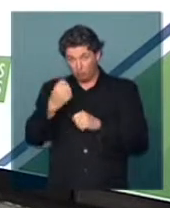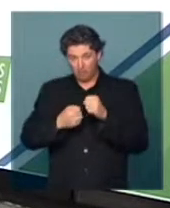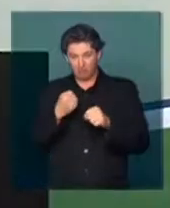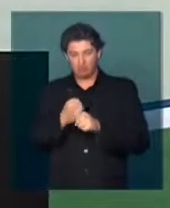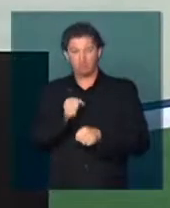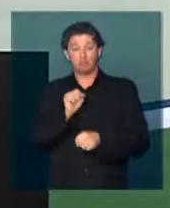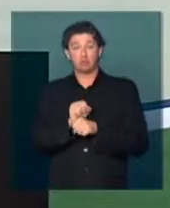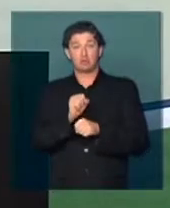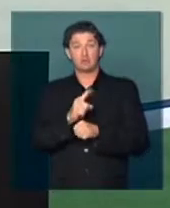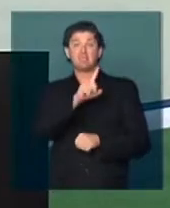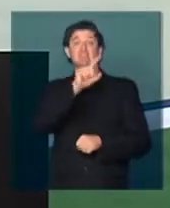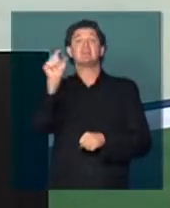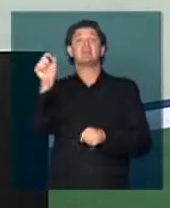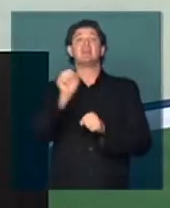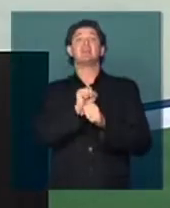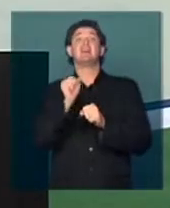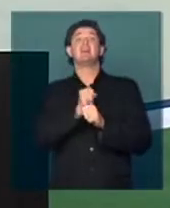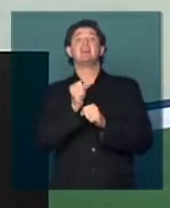esperar